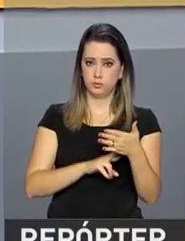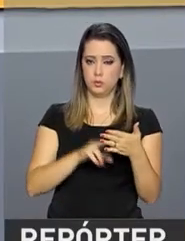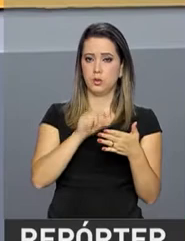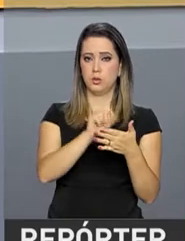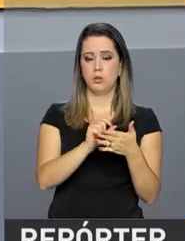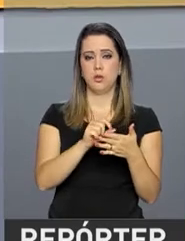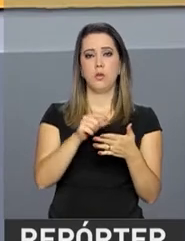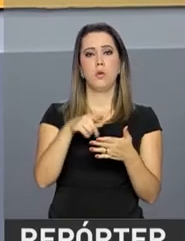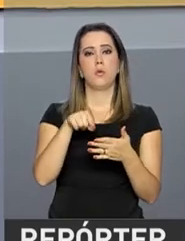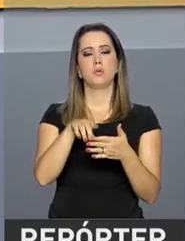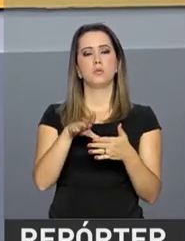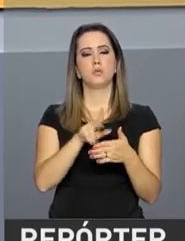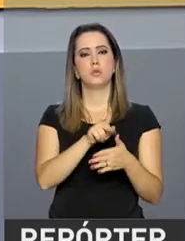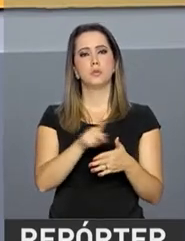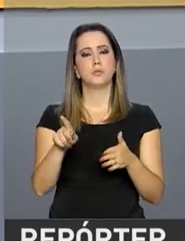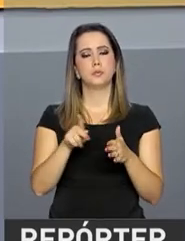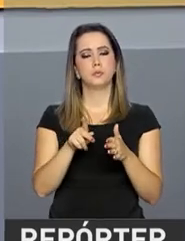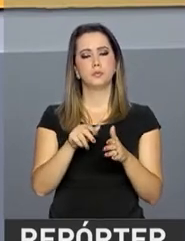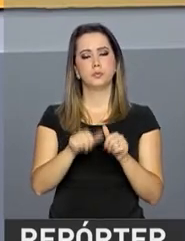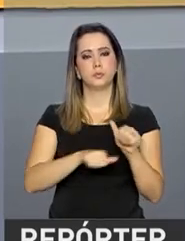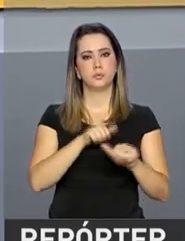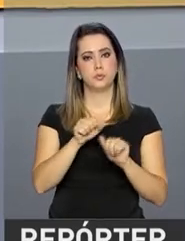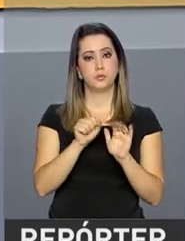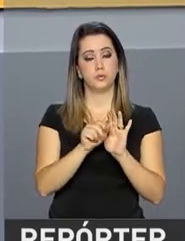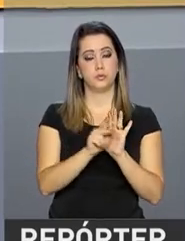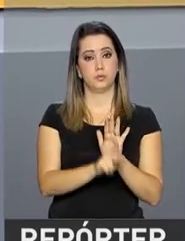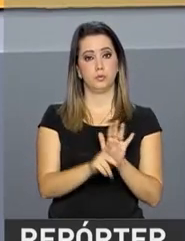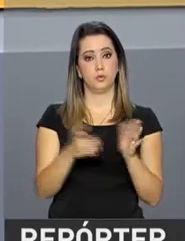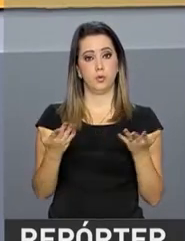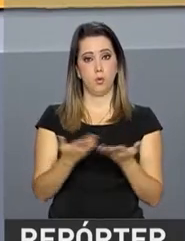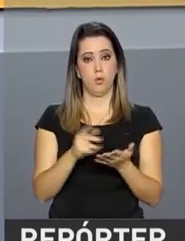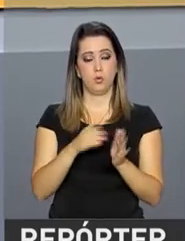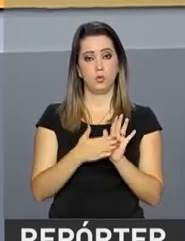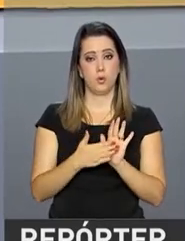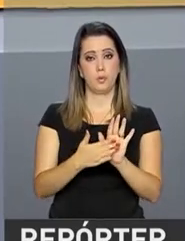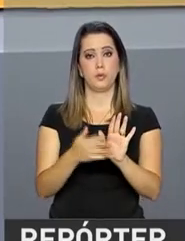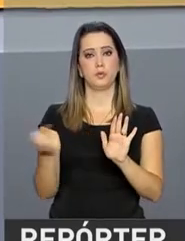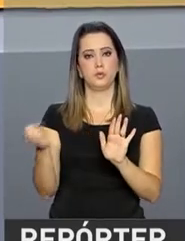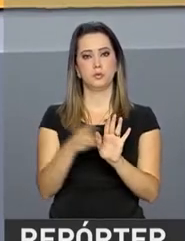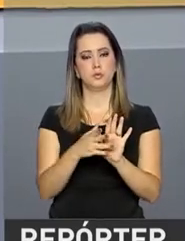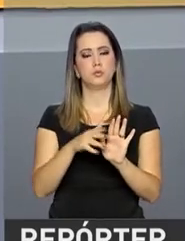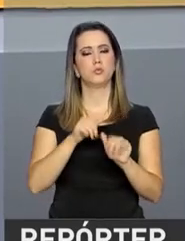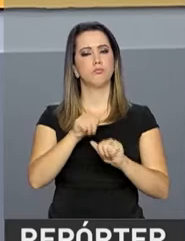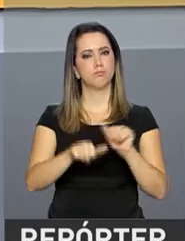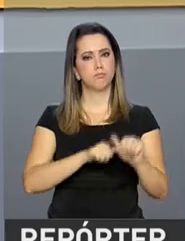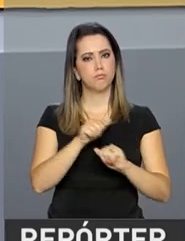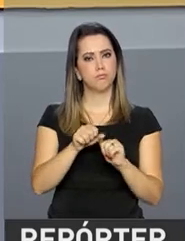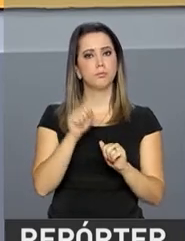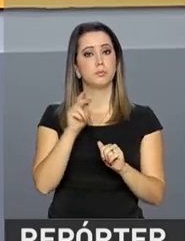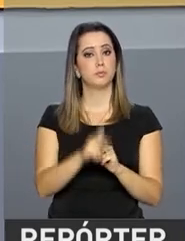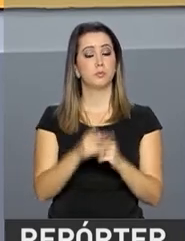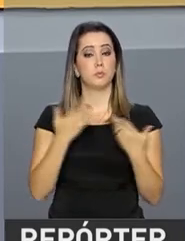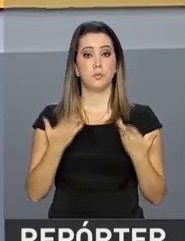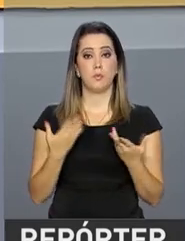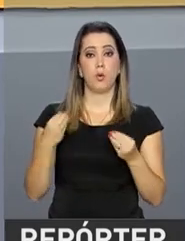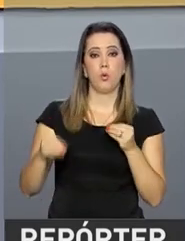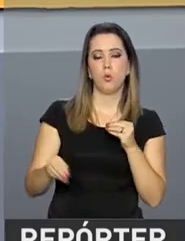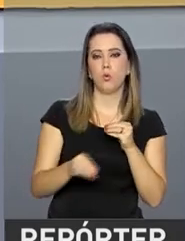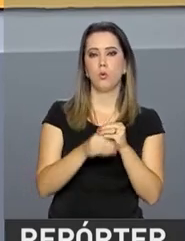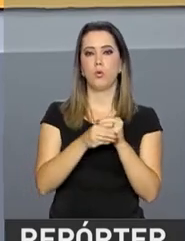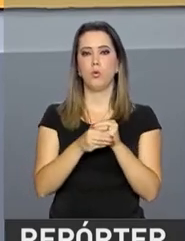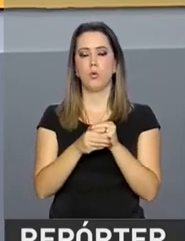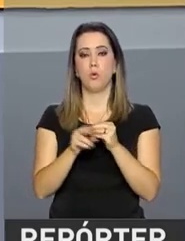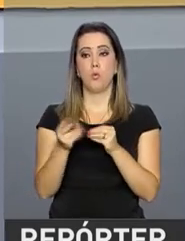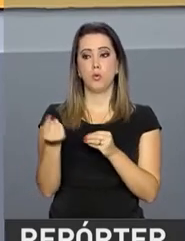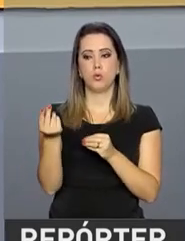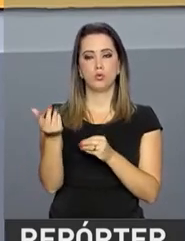Câmara, deputado Arthur Maia, apresentou hoje uma nova versão do texto sobre a reforma da Previdência. Foi incluída a pensão integral para